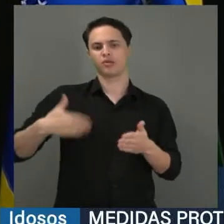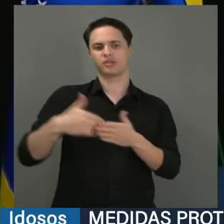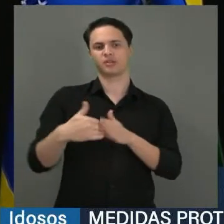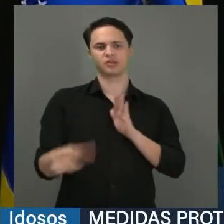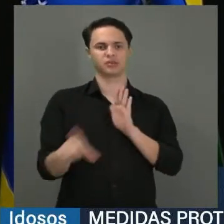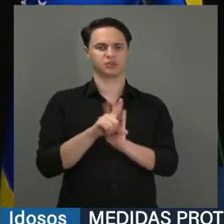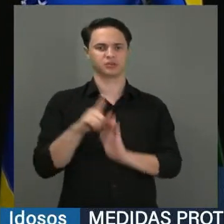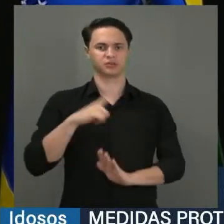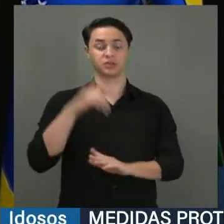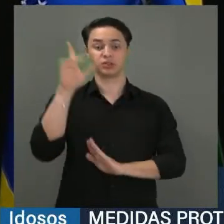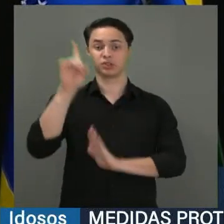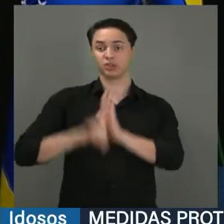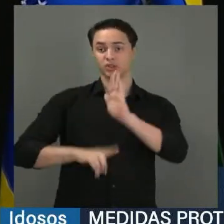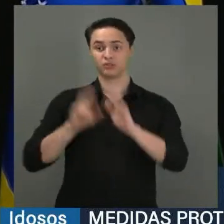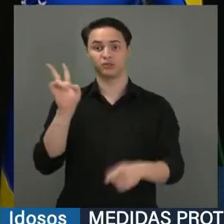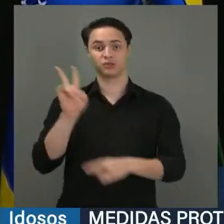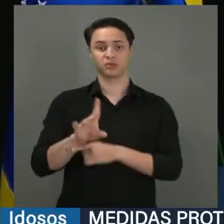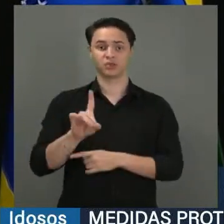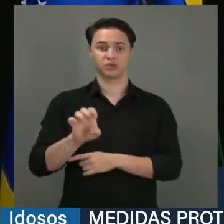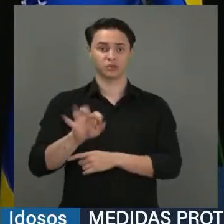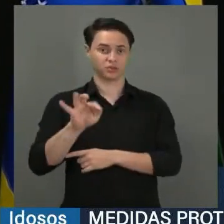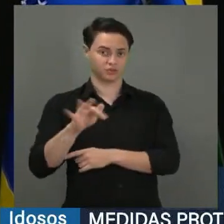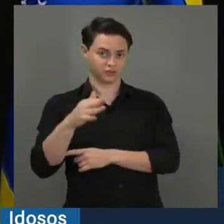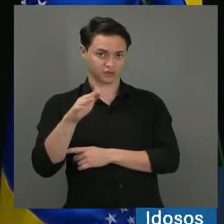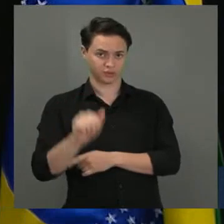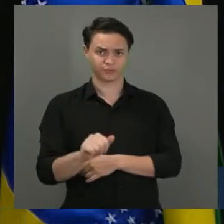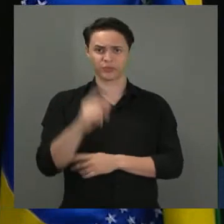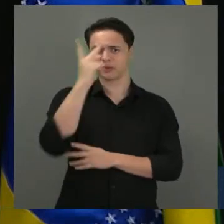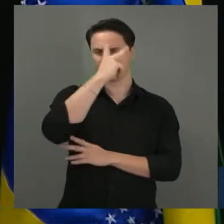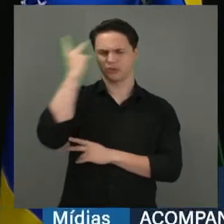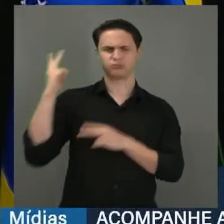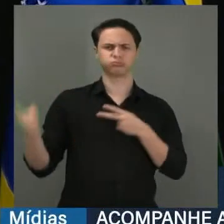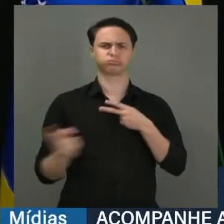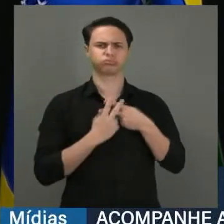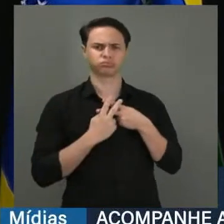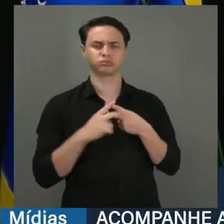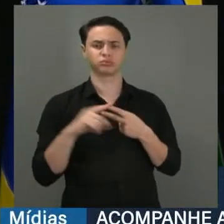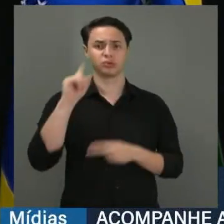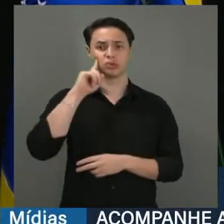amplo direito de defesa. Pessoas detidas,